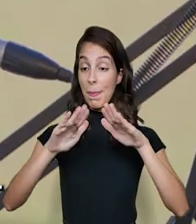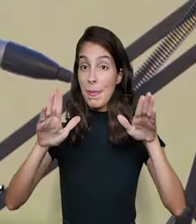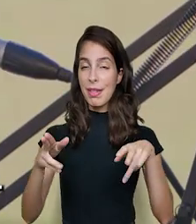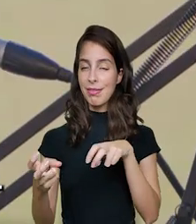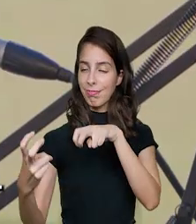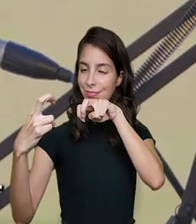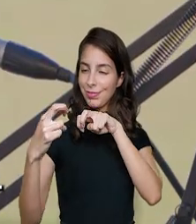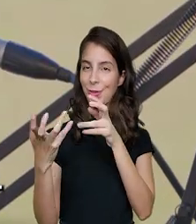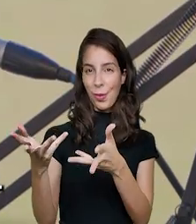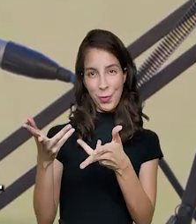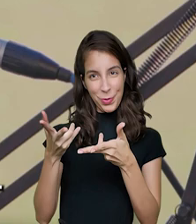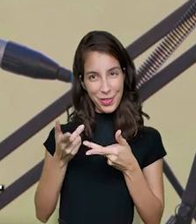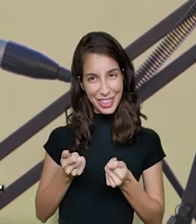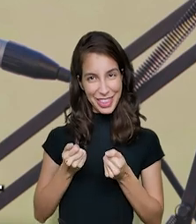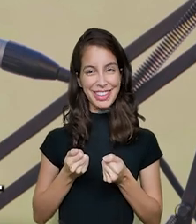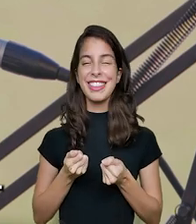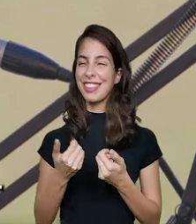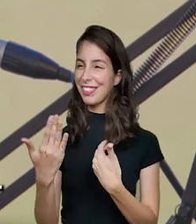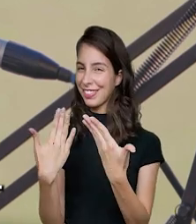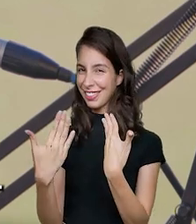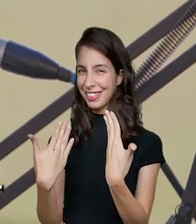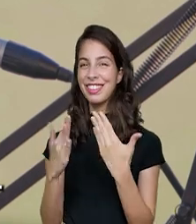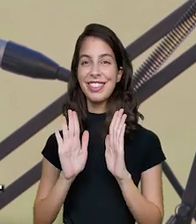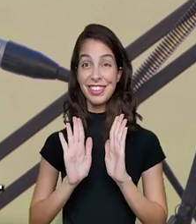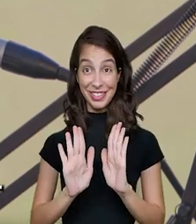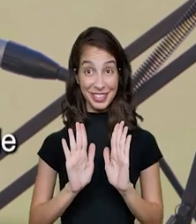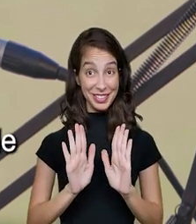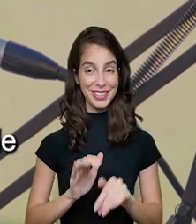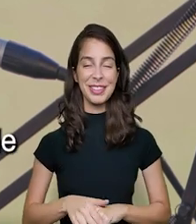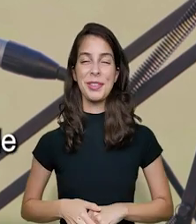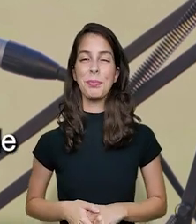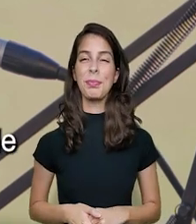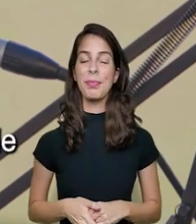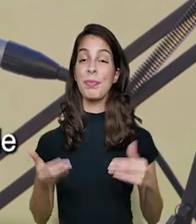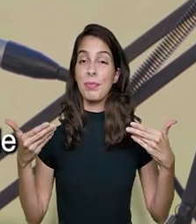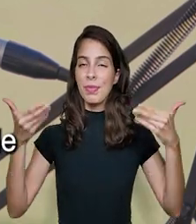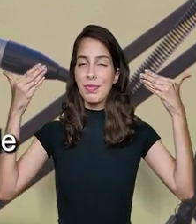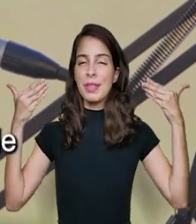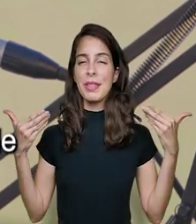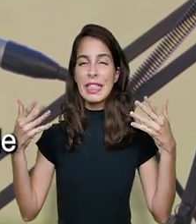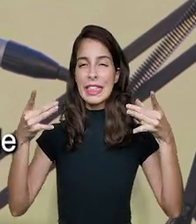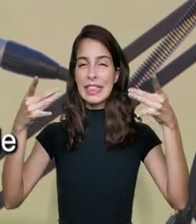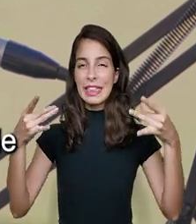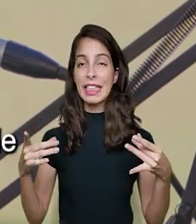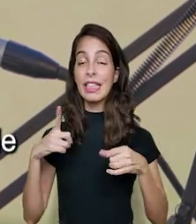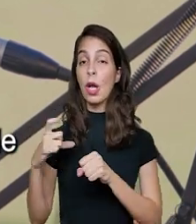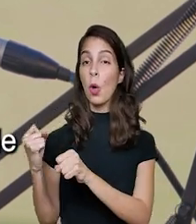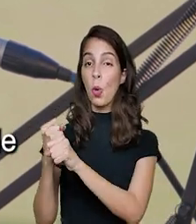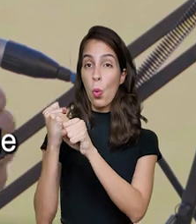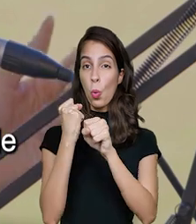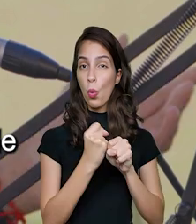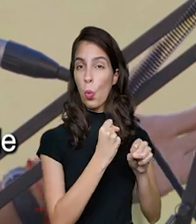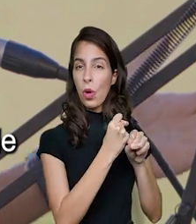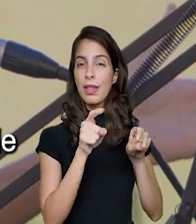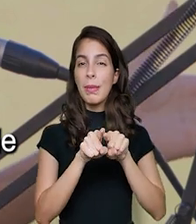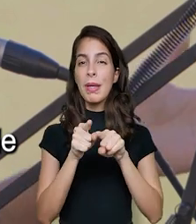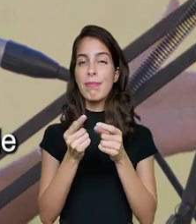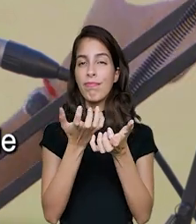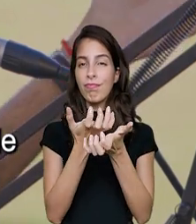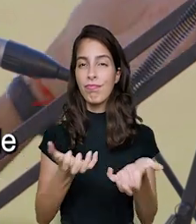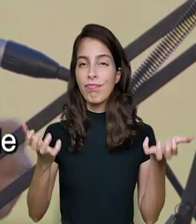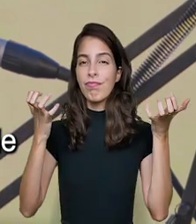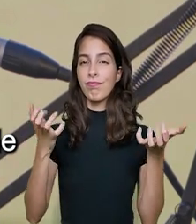dessa mesa está o meu convidado com quem a gente conversa já já atrás de mim há uma construção e um Campo Verde de